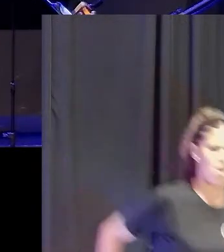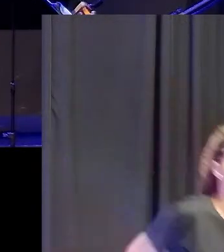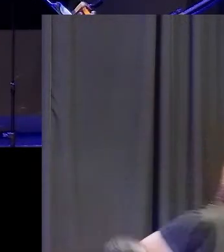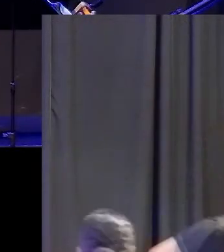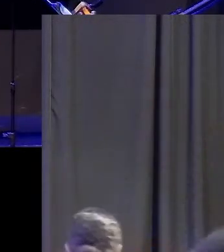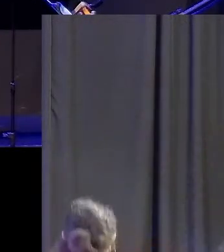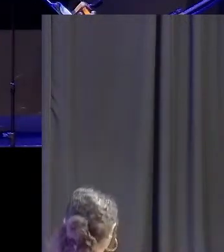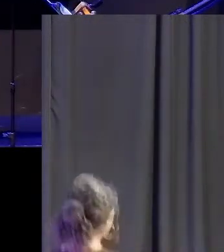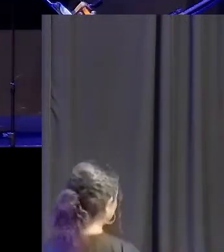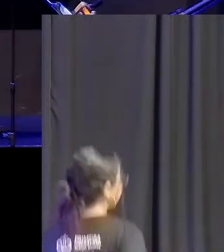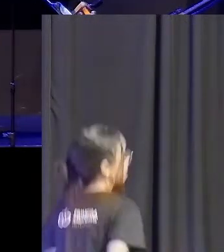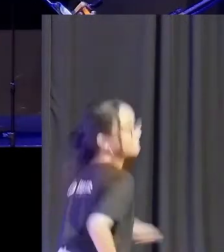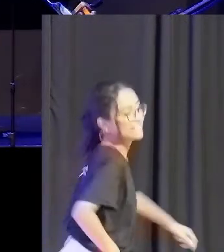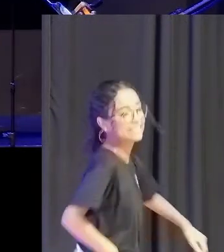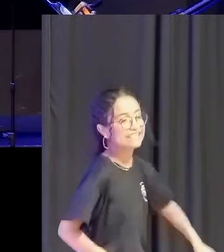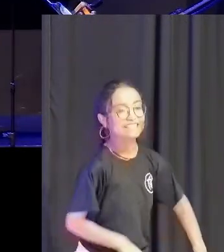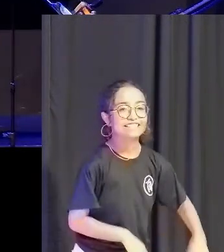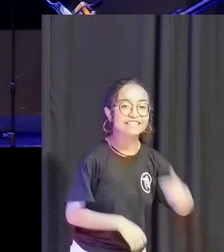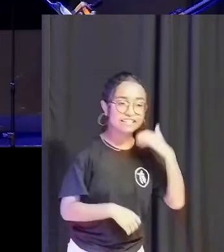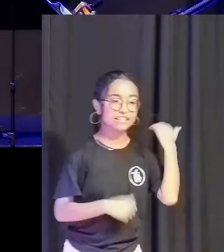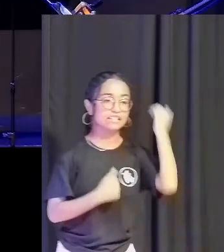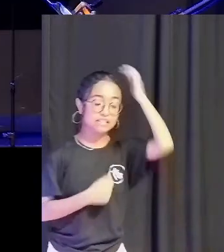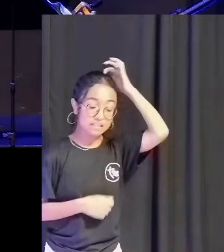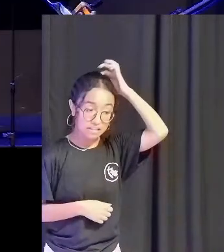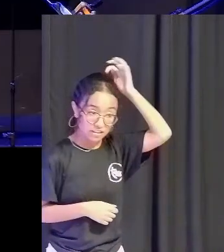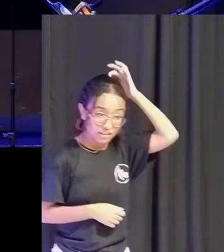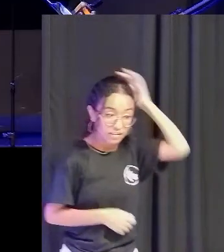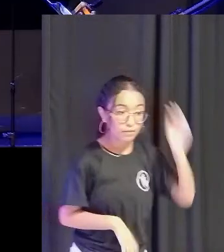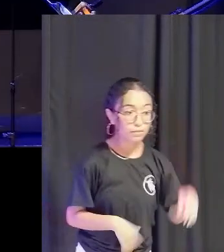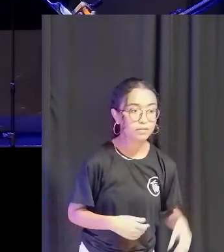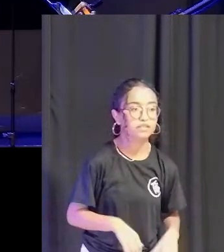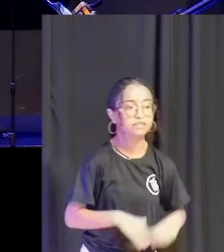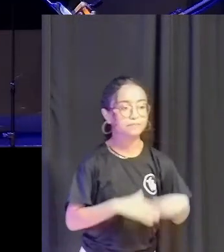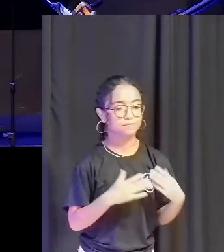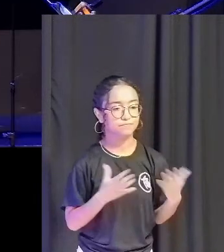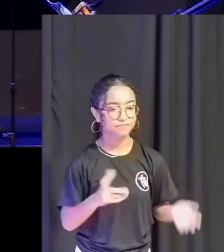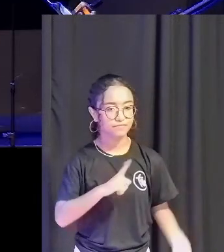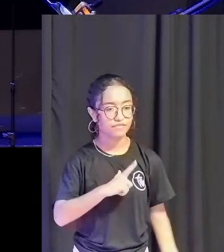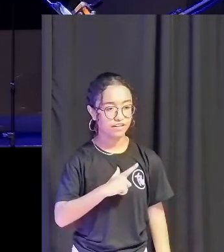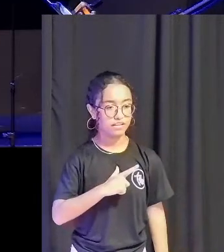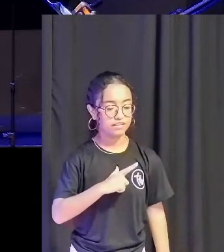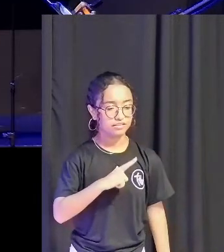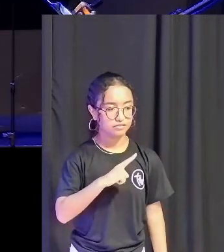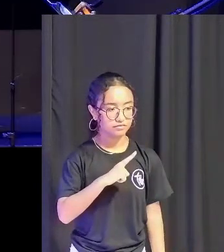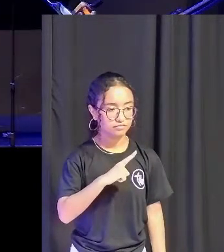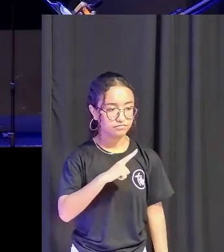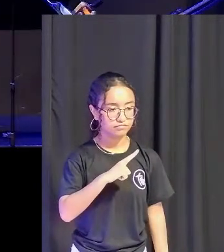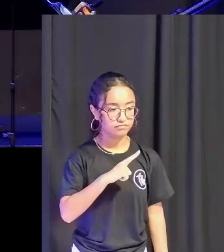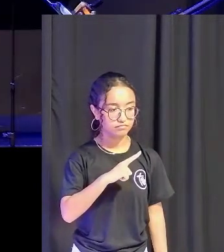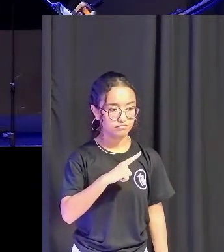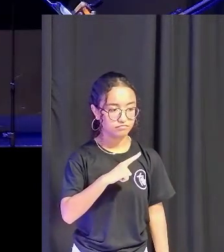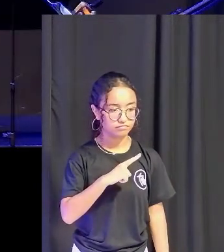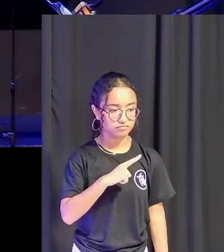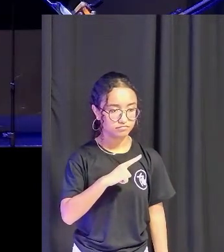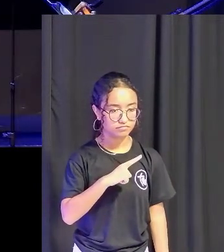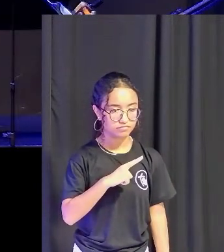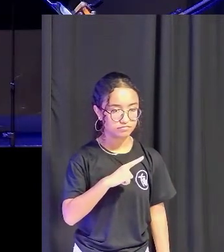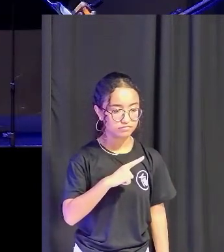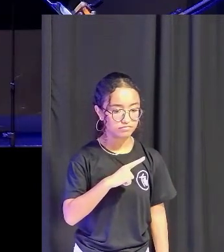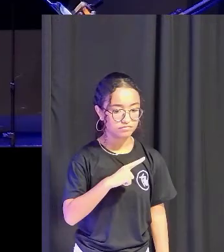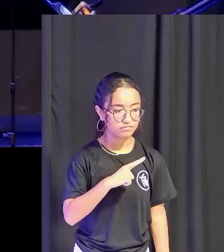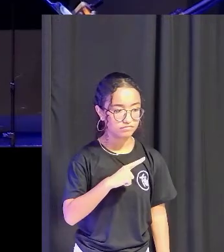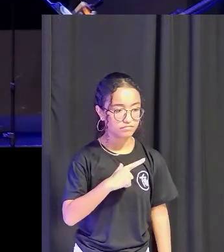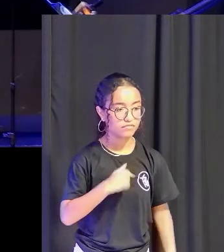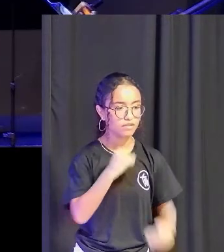exemplo, se aqui tem um degrau, se cair do degrau é o pecado, o ser